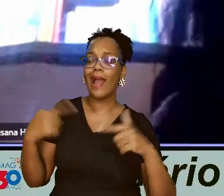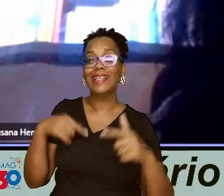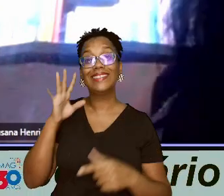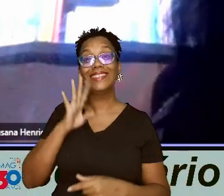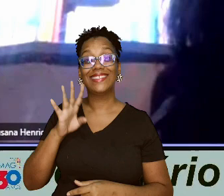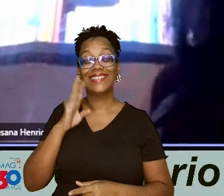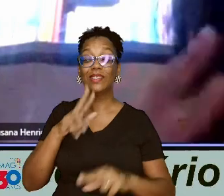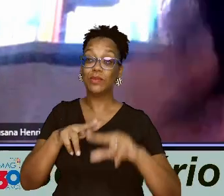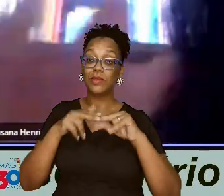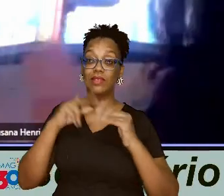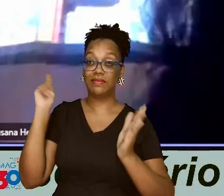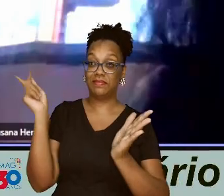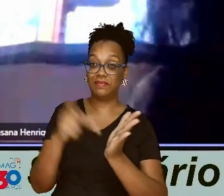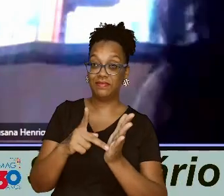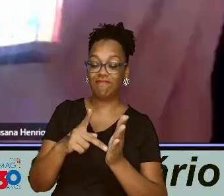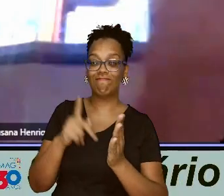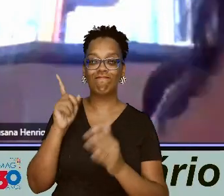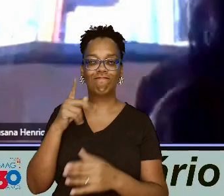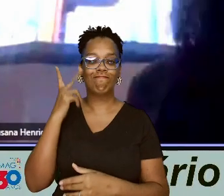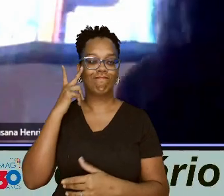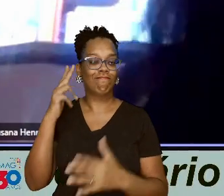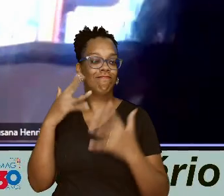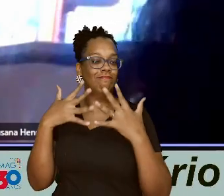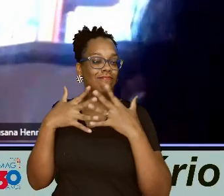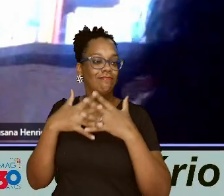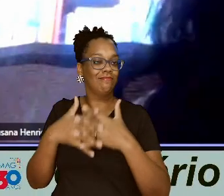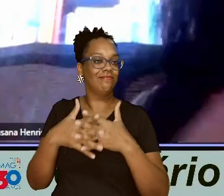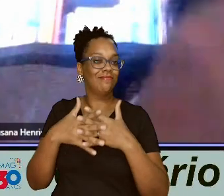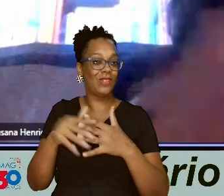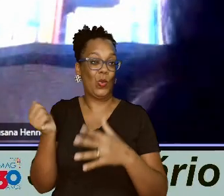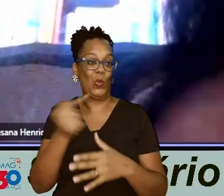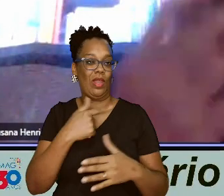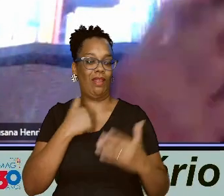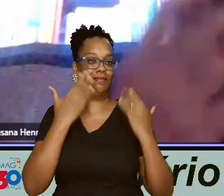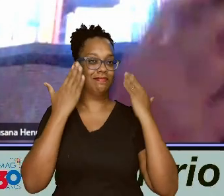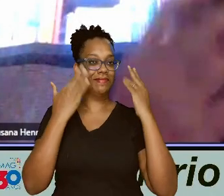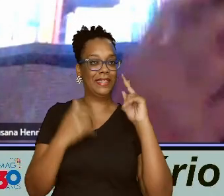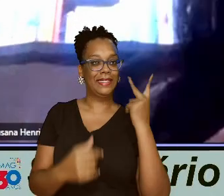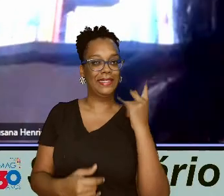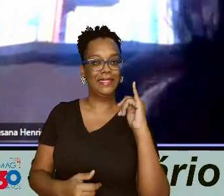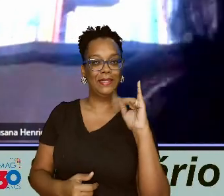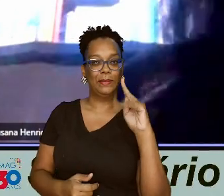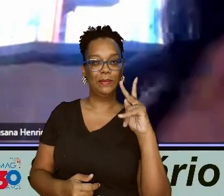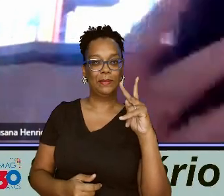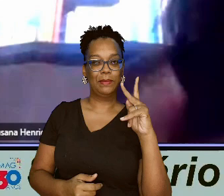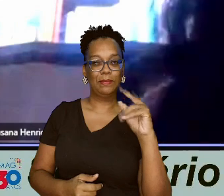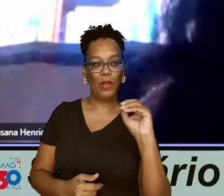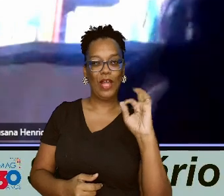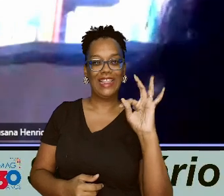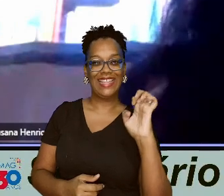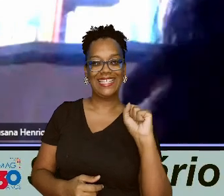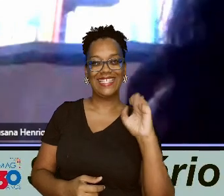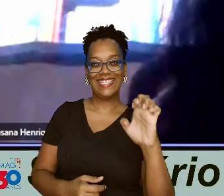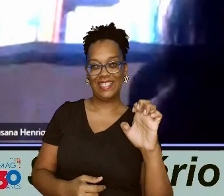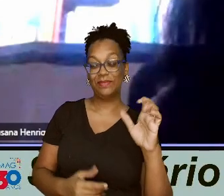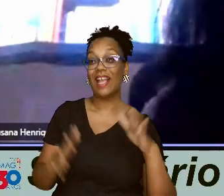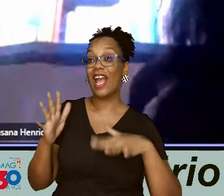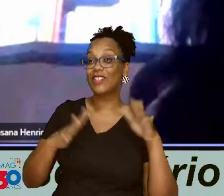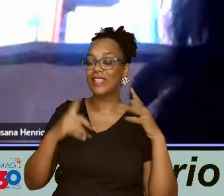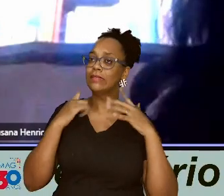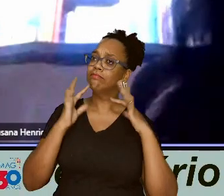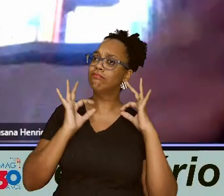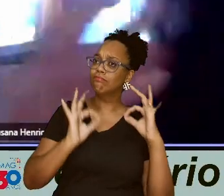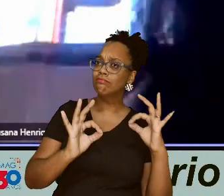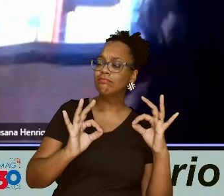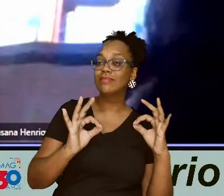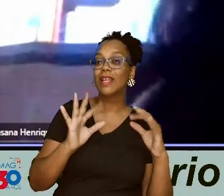realidade costuma ser muito mais complexa do que as nossas hipóteses, né? As nossas hipóteses, elas muitas vezes até se confirmam,